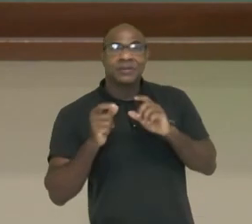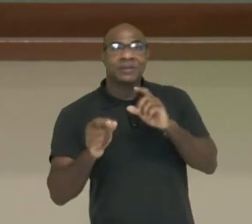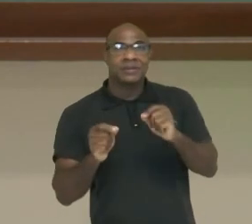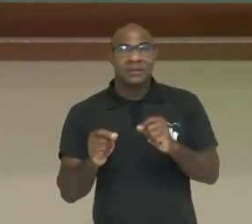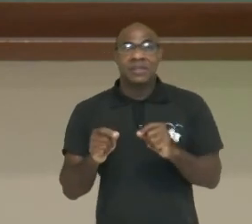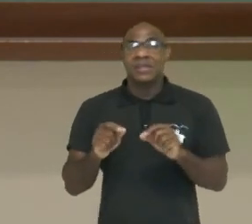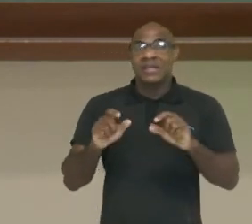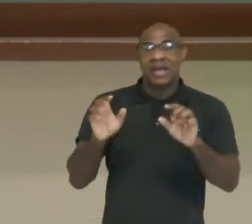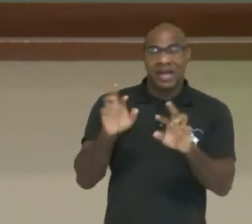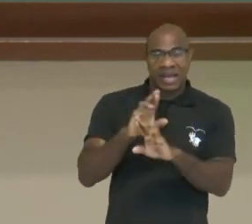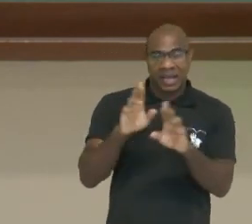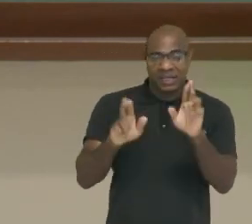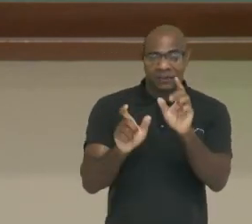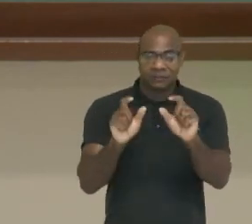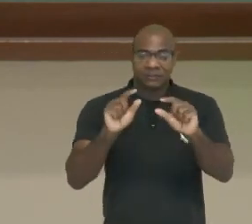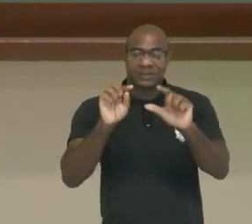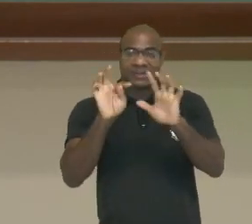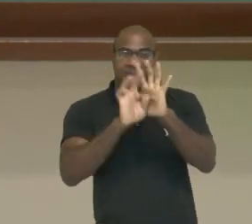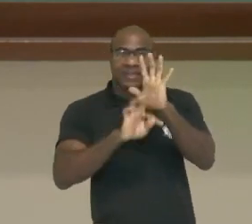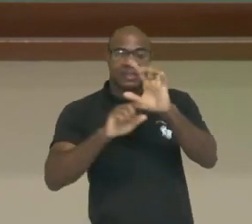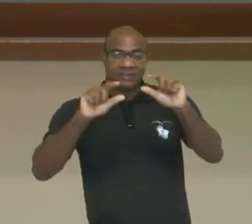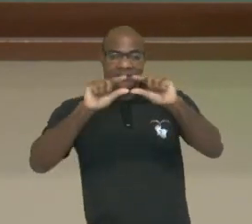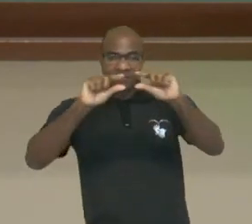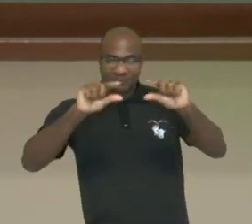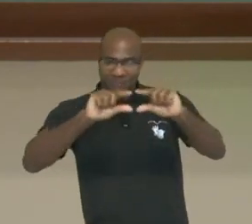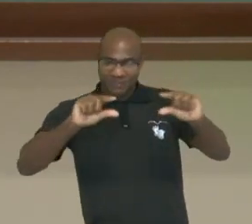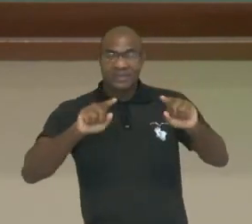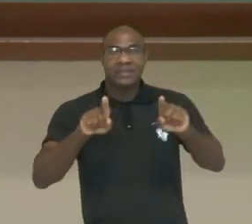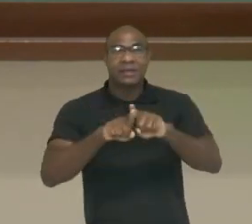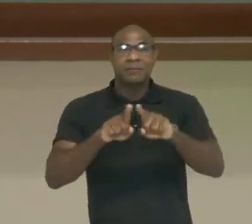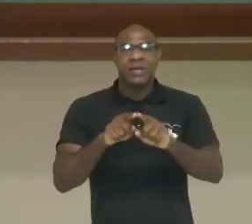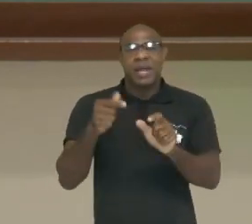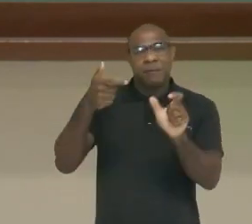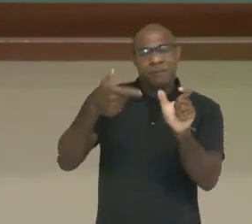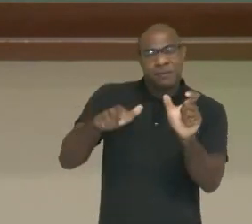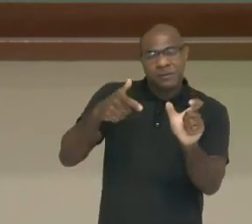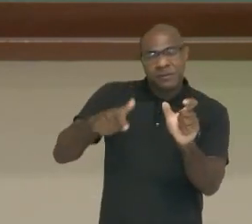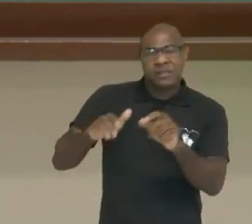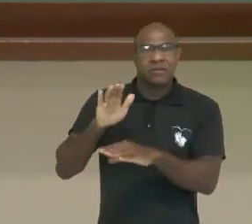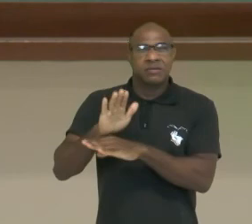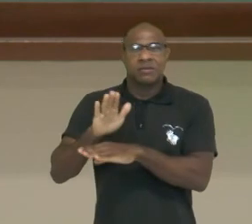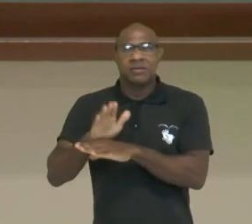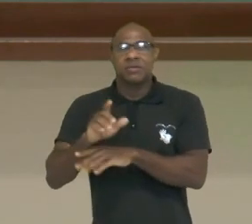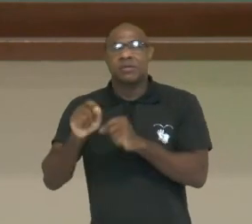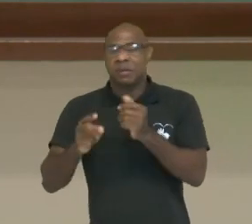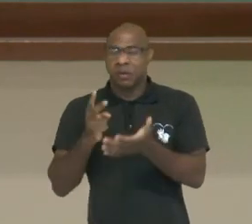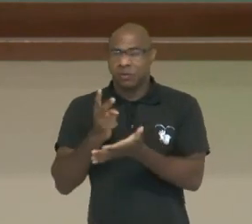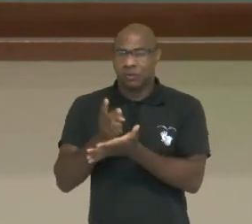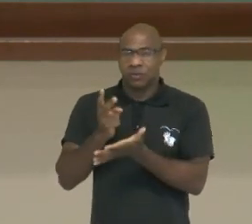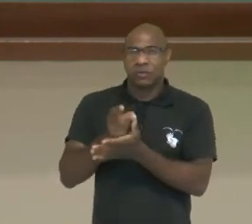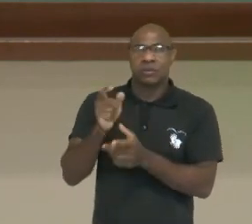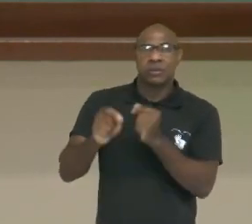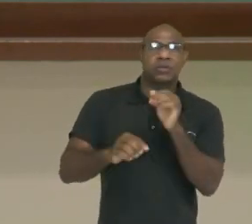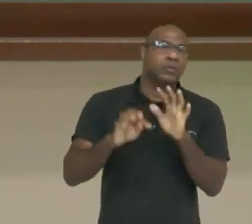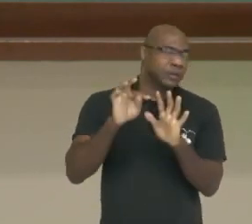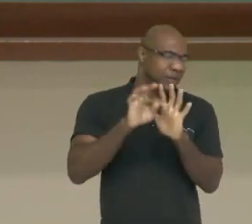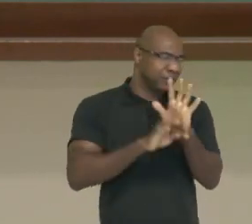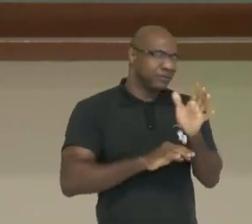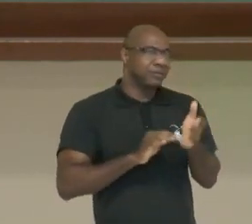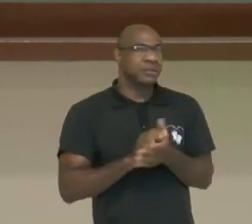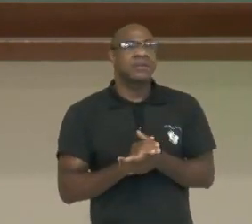um texto e identificamos repetições ou substituições que contribuem para a continuidade de um texto.